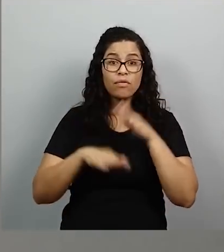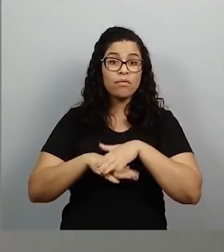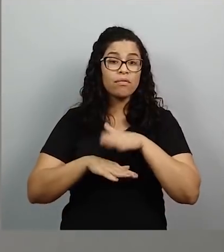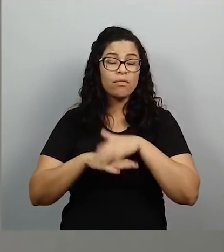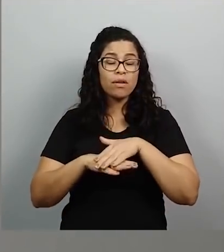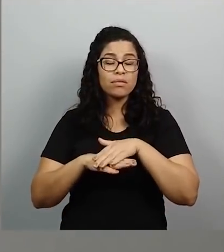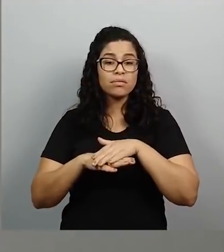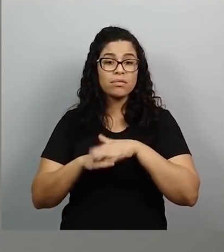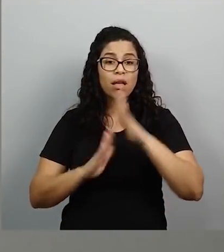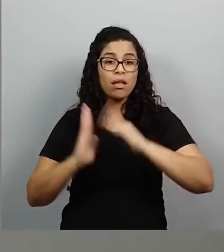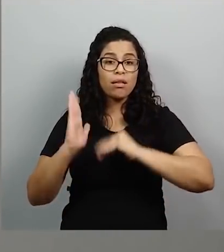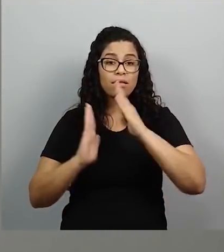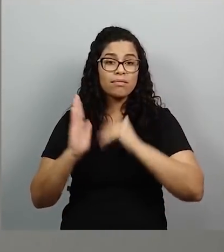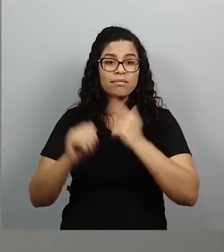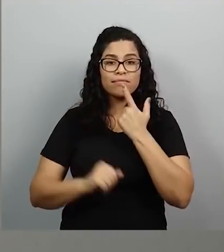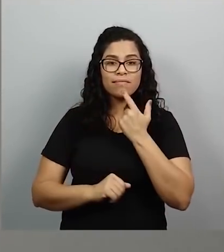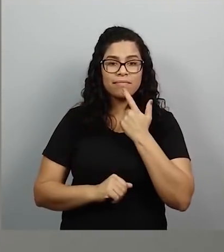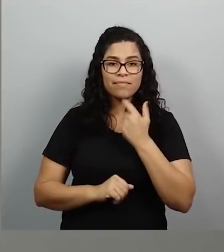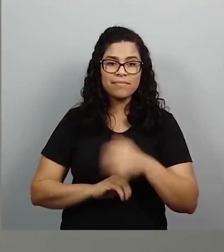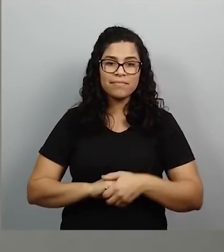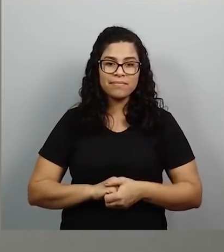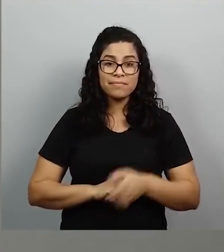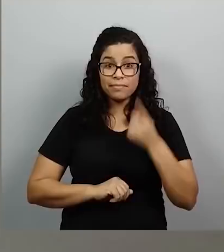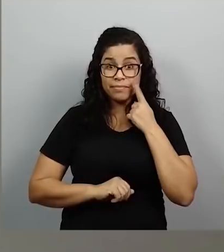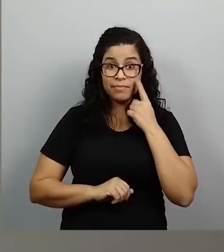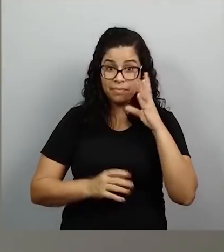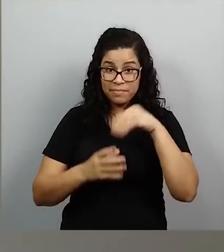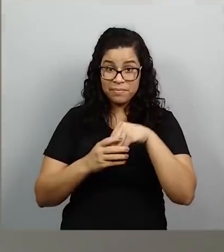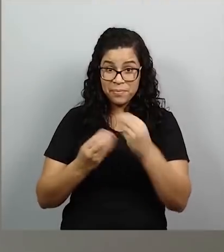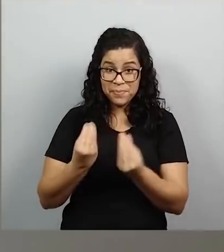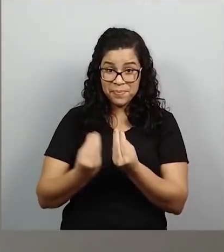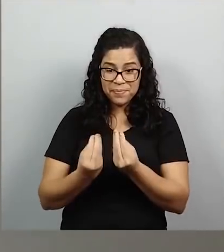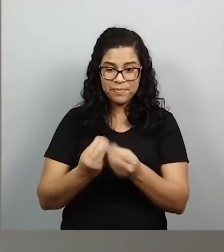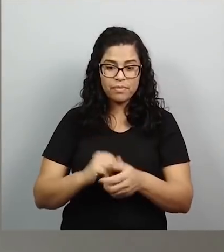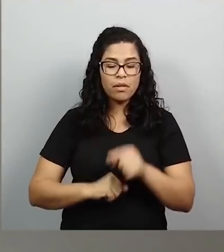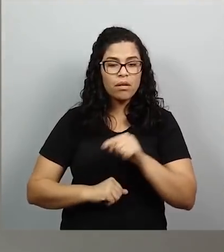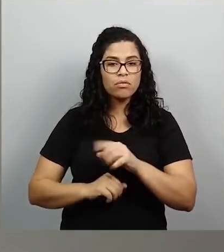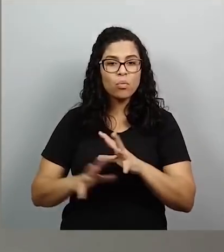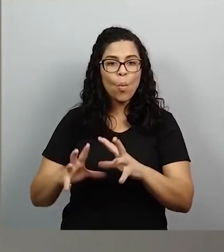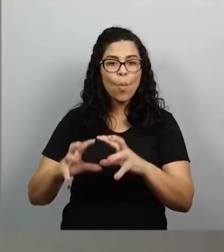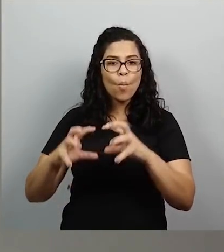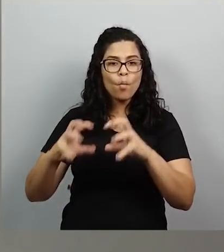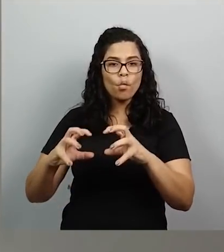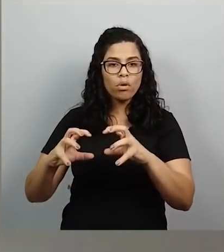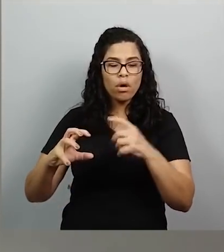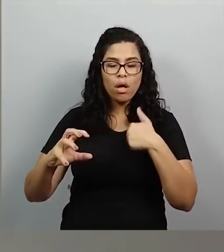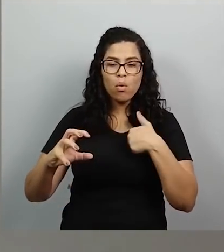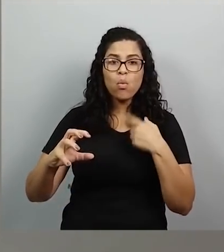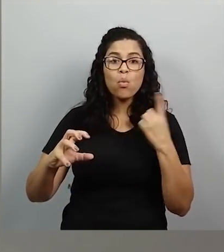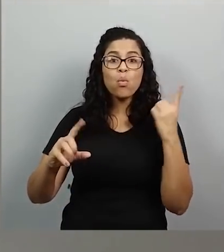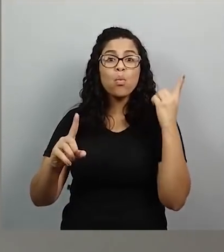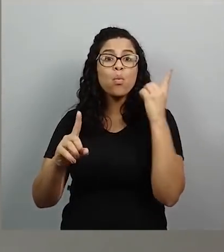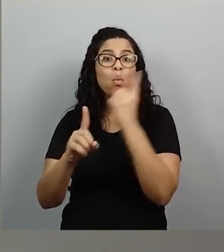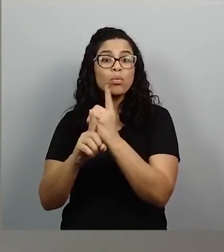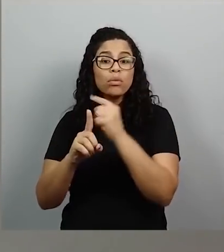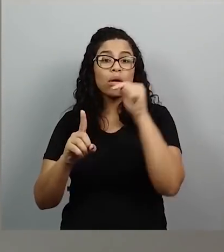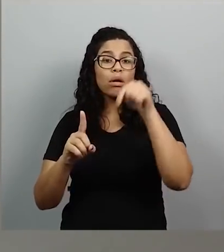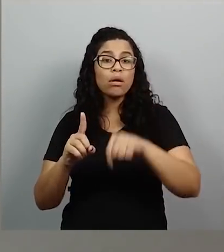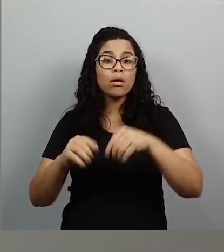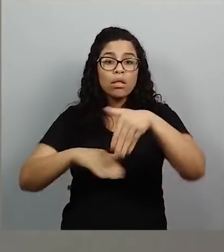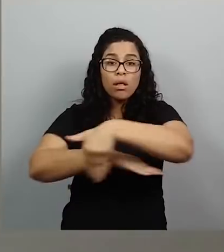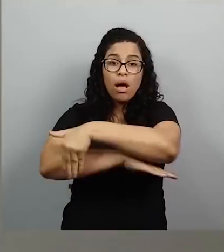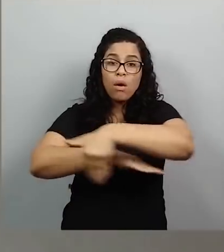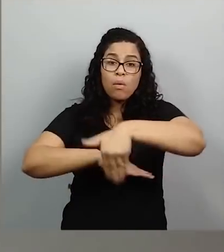a tinta vermelha. Vamos ver como é por dentro? Esse aqui já tá meio seco, mas foi o que eu encontrei na rua da